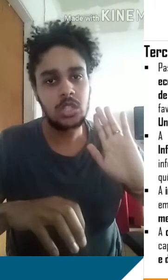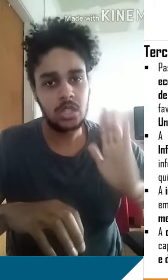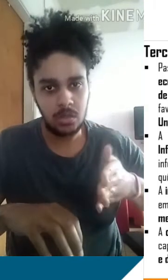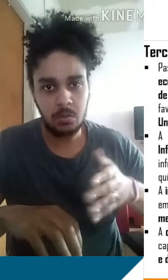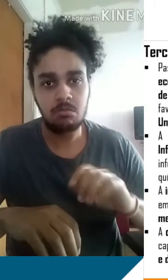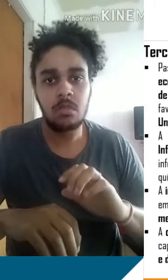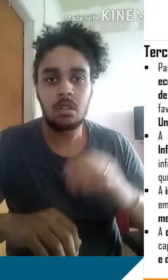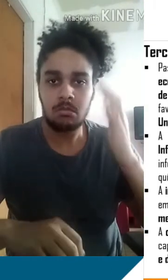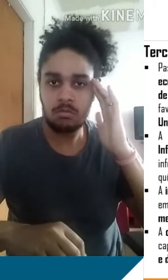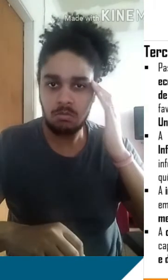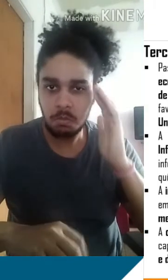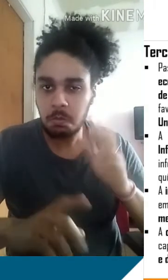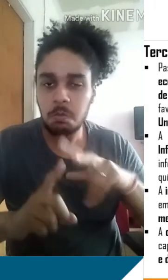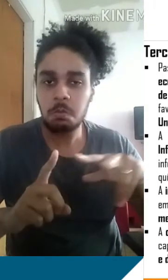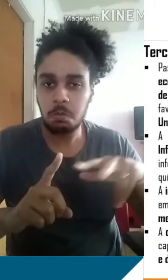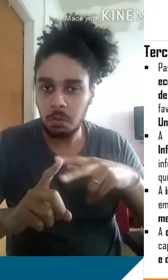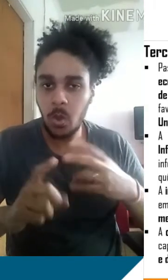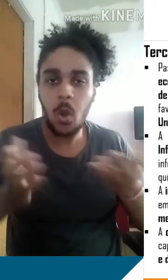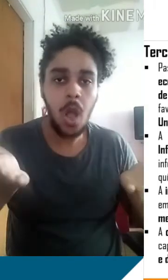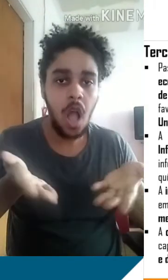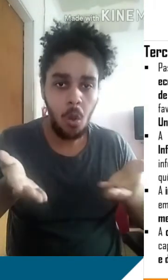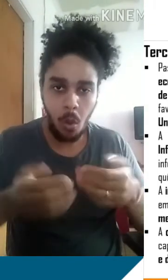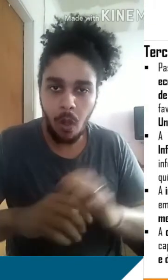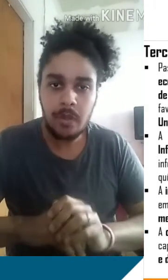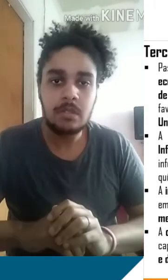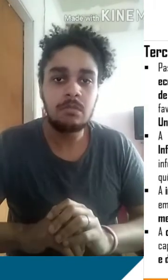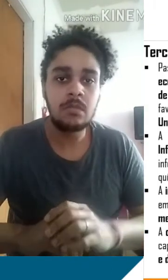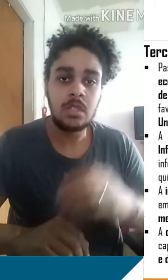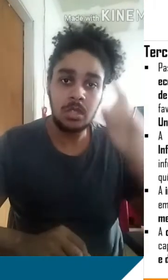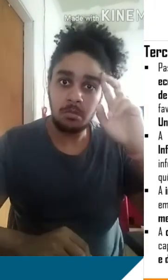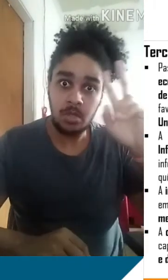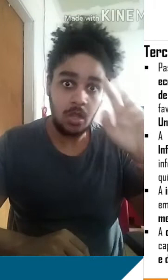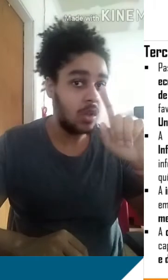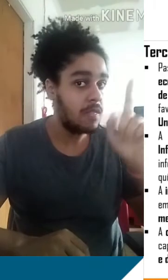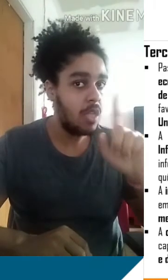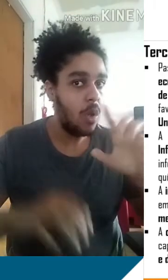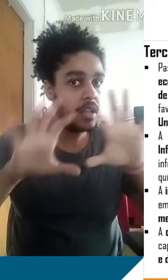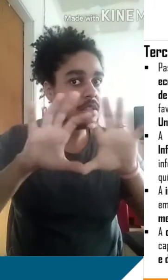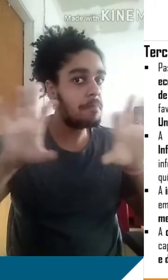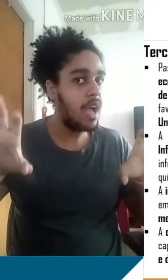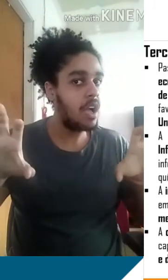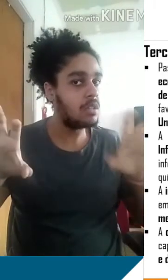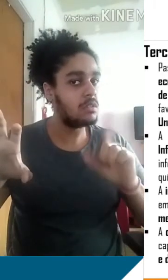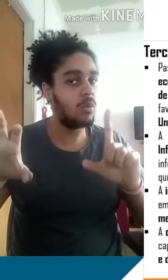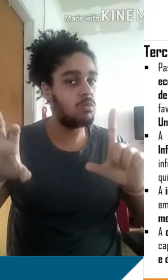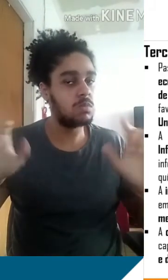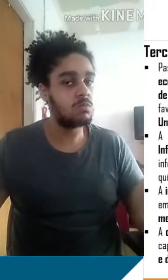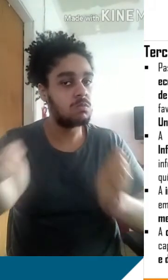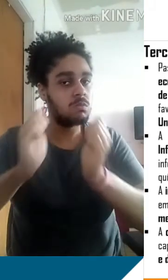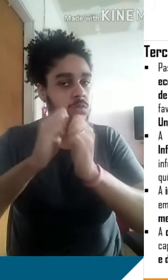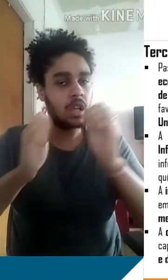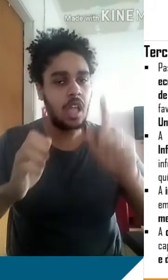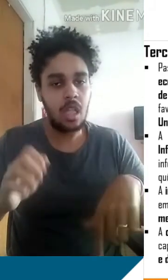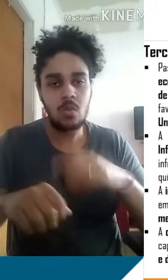exclui a outra. Né? É muito comum a gente perceber e a gente, pelo menos na escola, né, de maneira geral, a gente achar que um